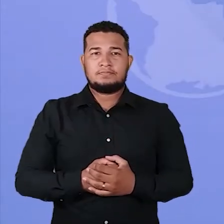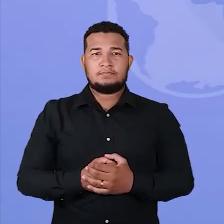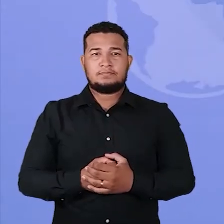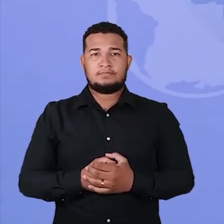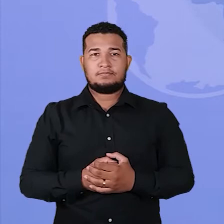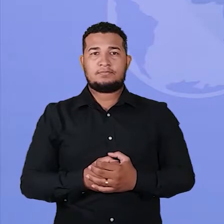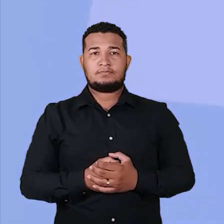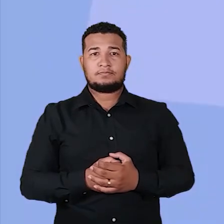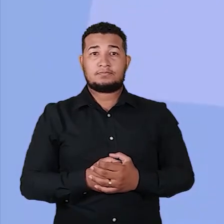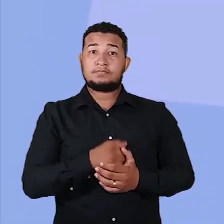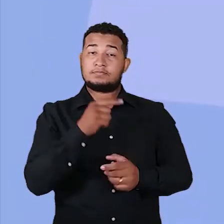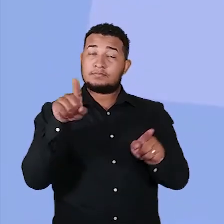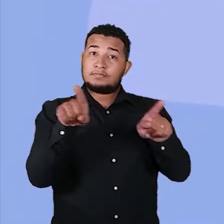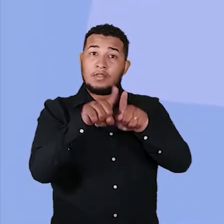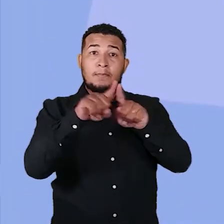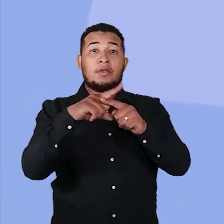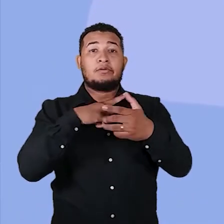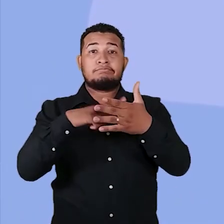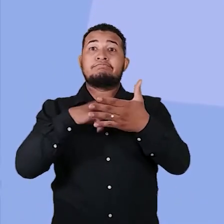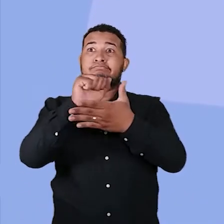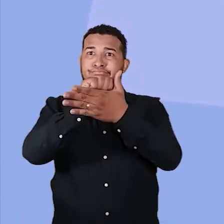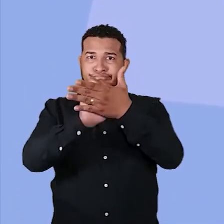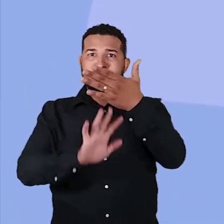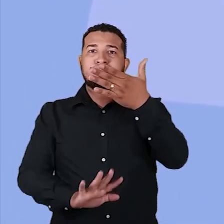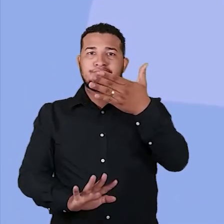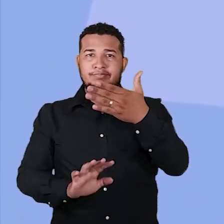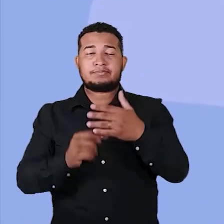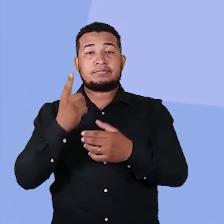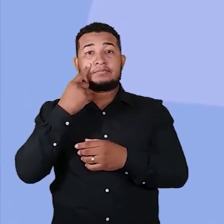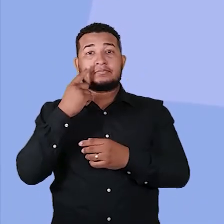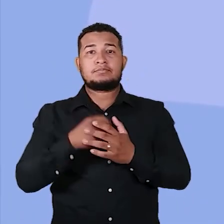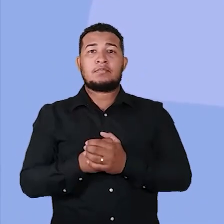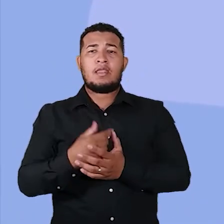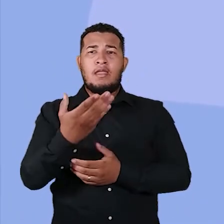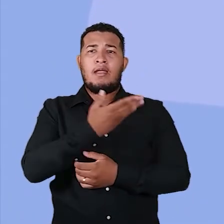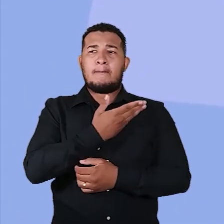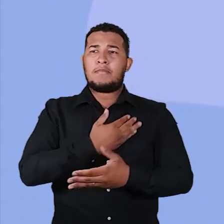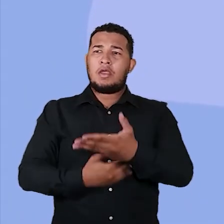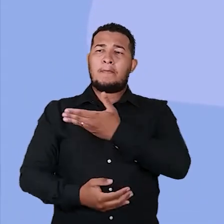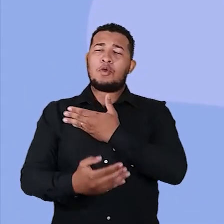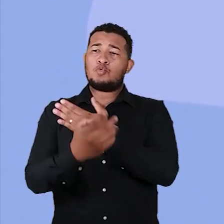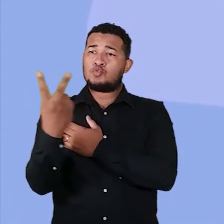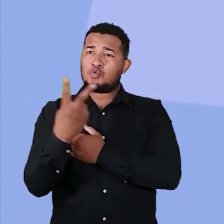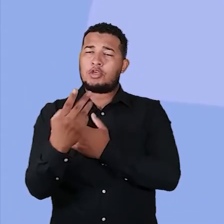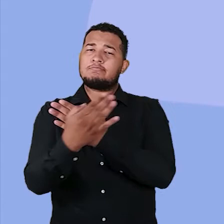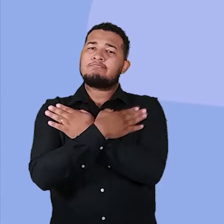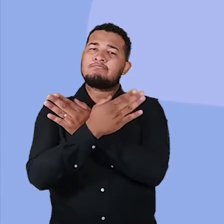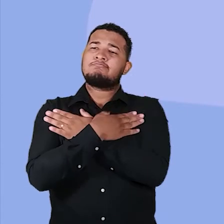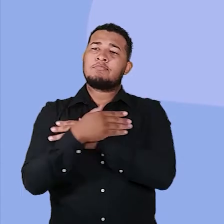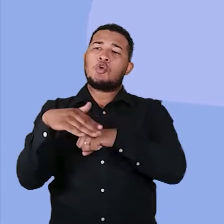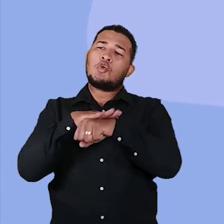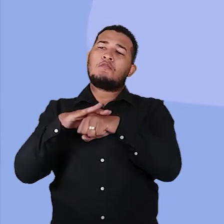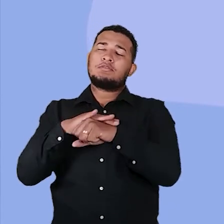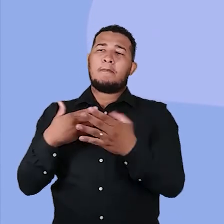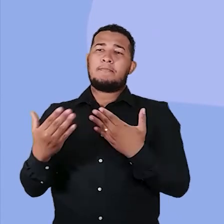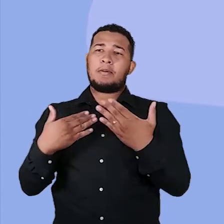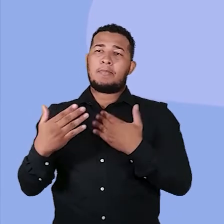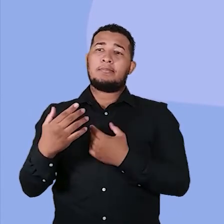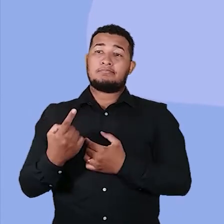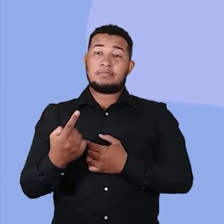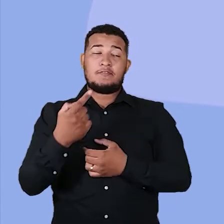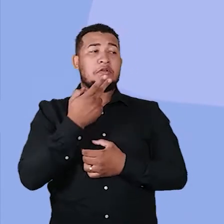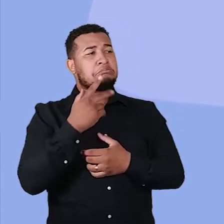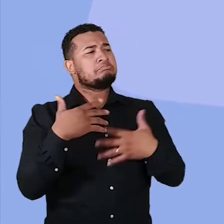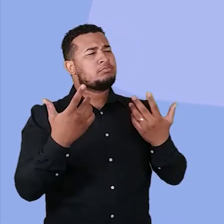o slide comigo. Isso também cai em atividades. Está escrito assim, 2 amigos desempregados conversavam.